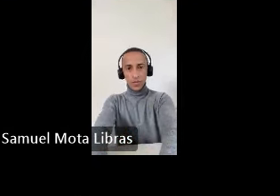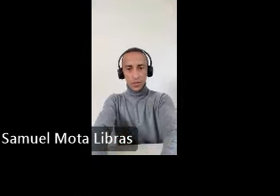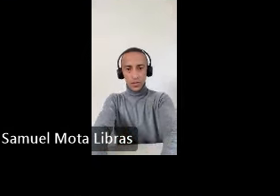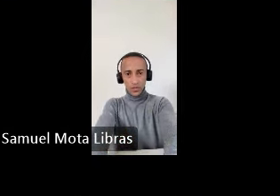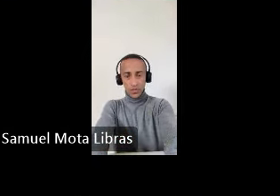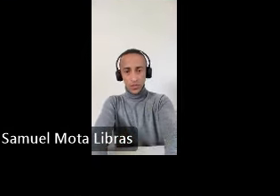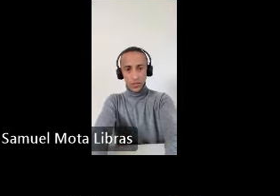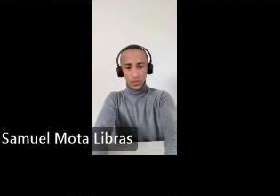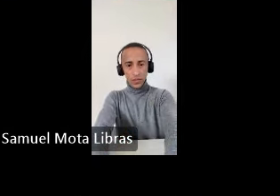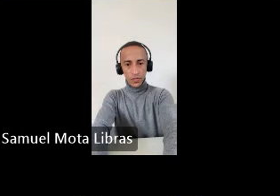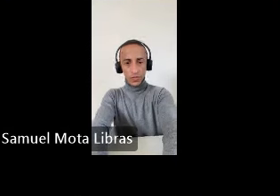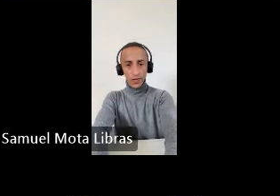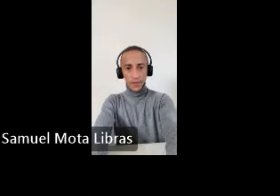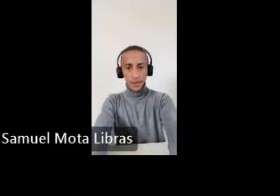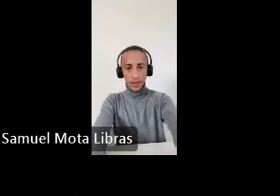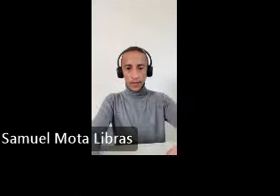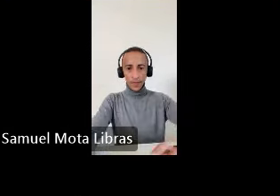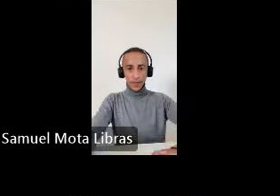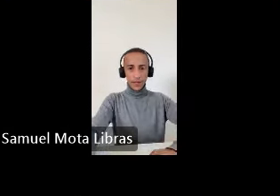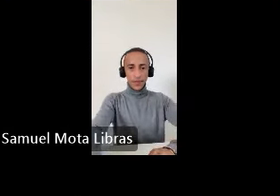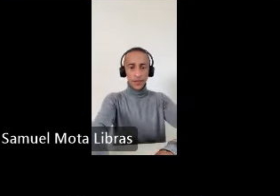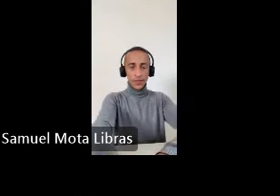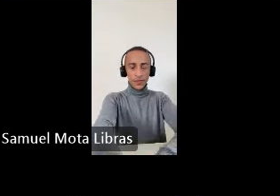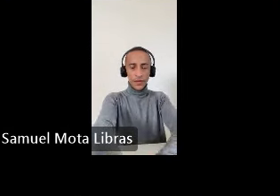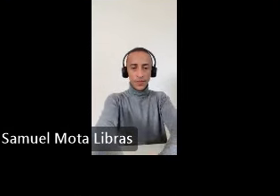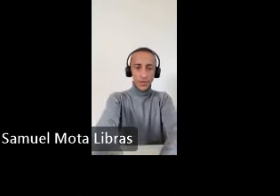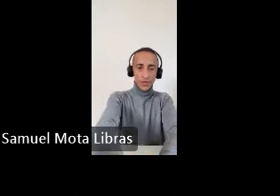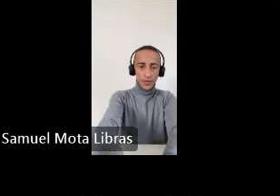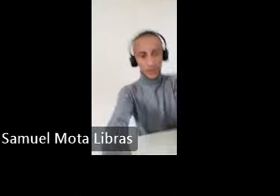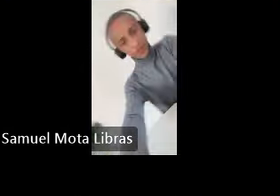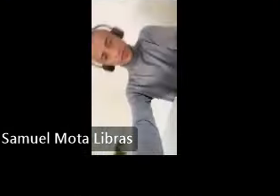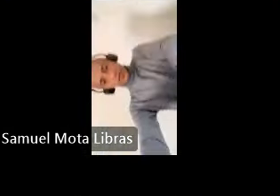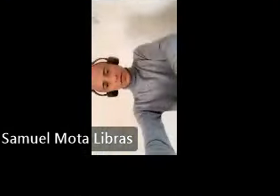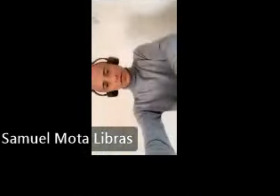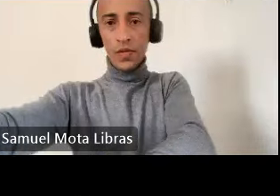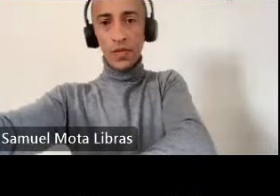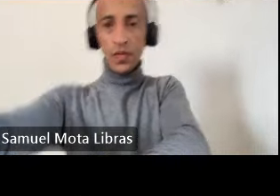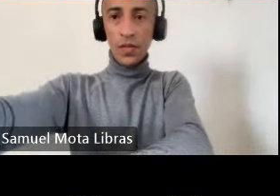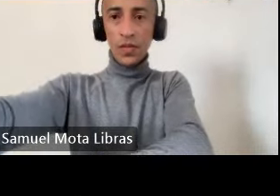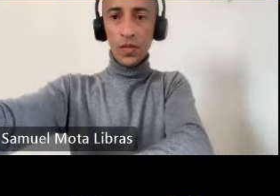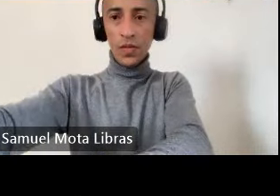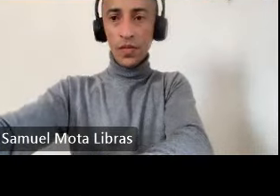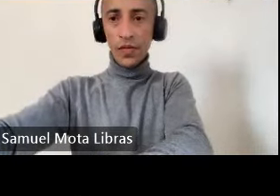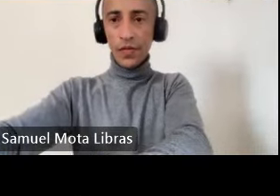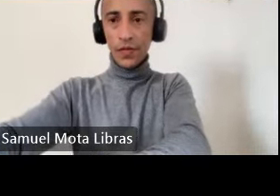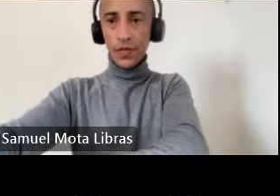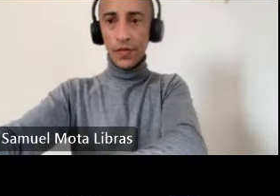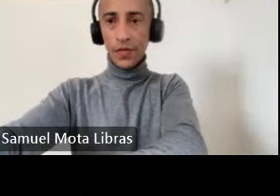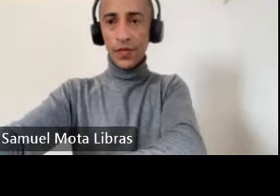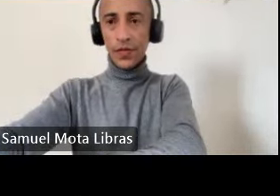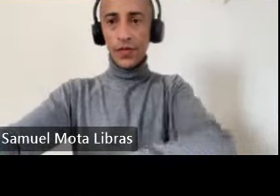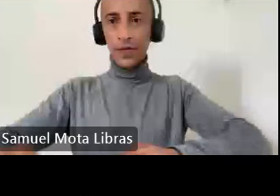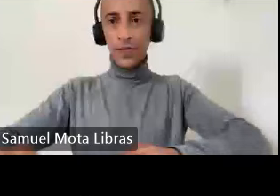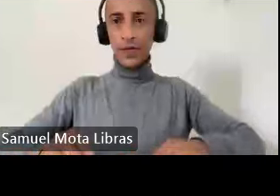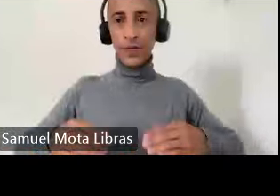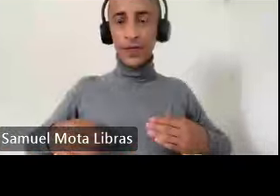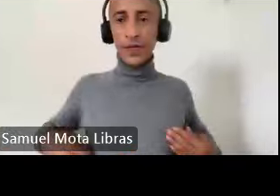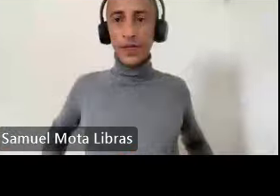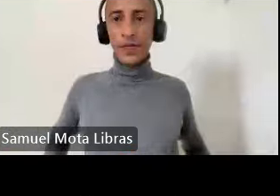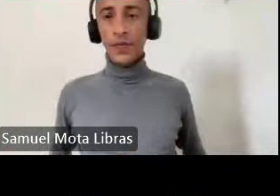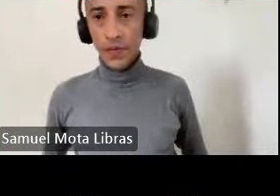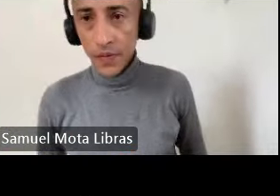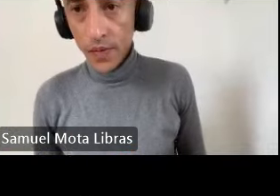então a gente tem que ter constantemente esse esse procedimento de que auto questionamento né tá